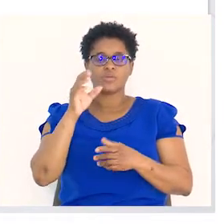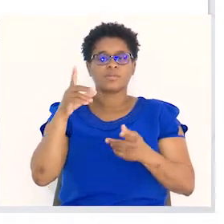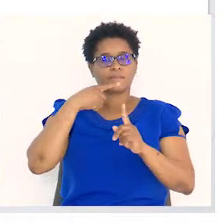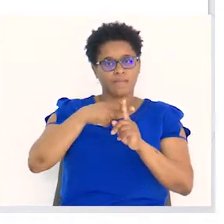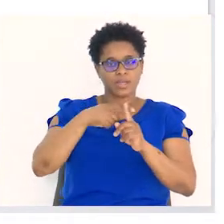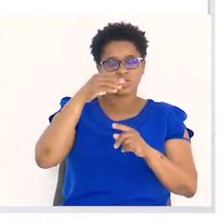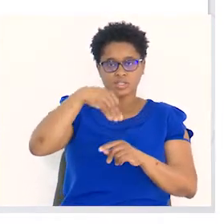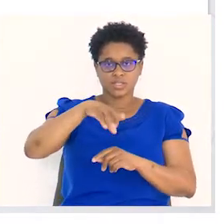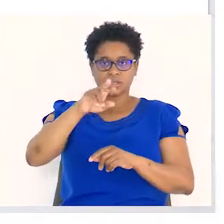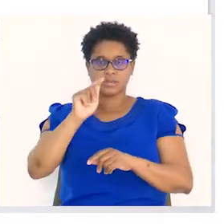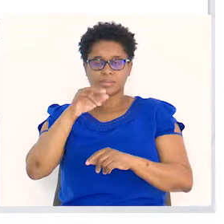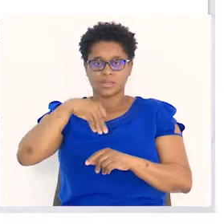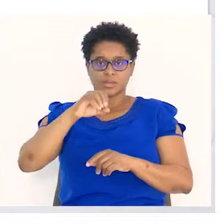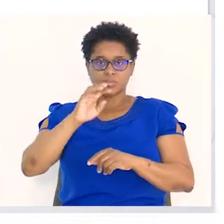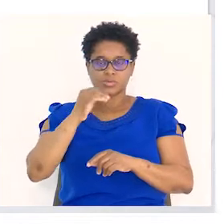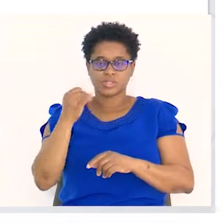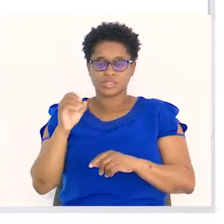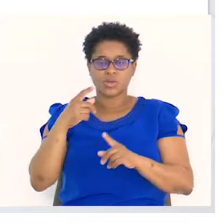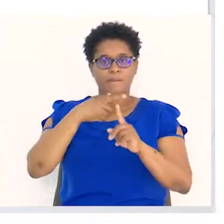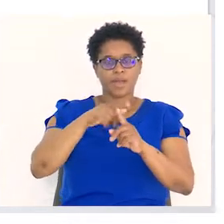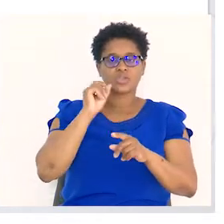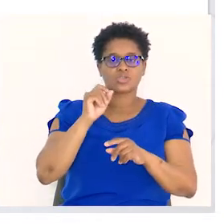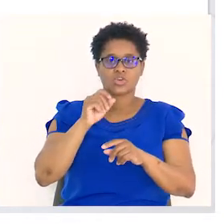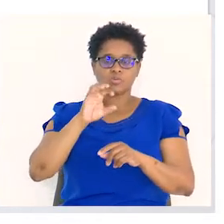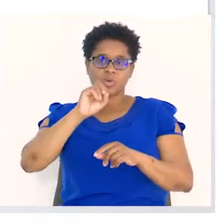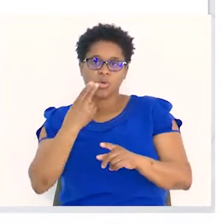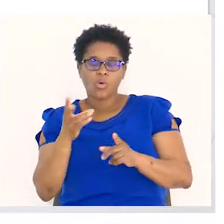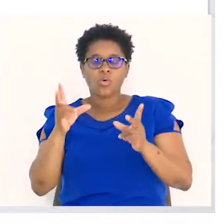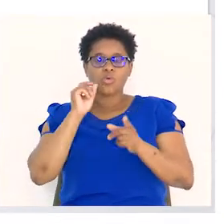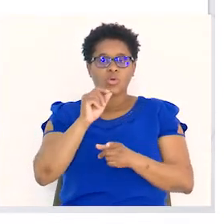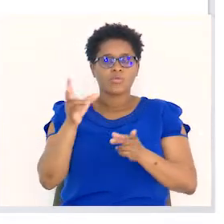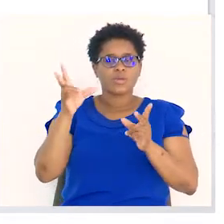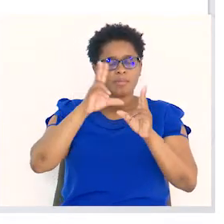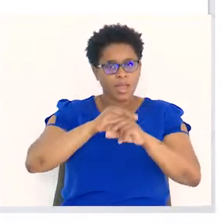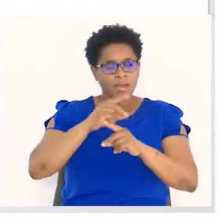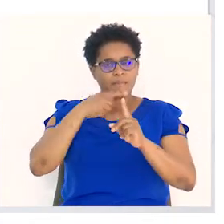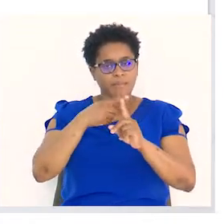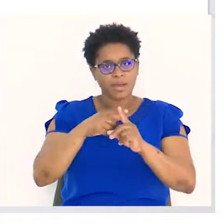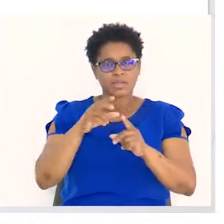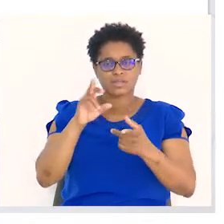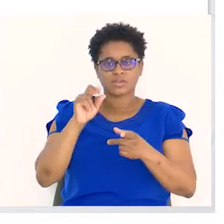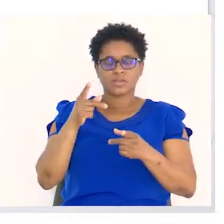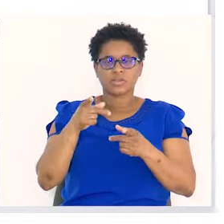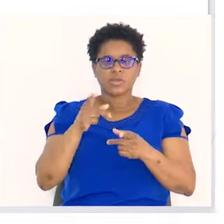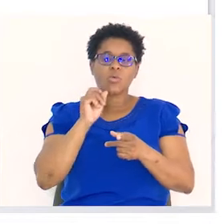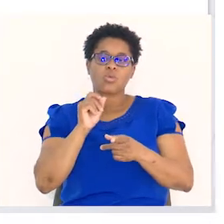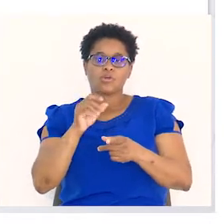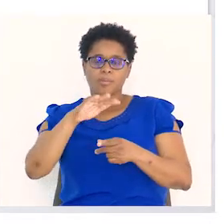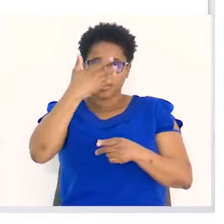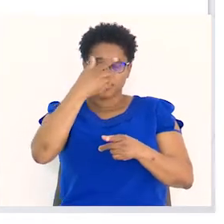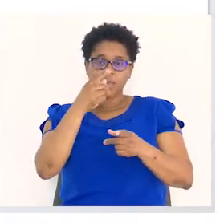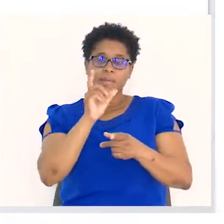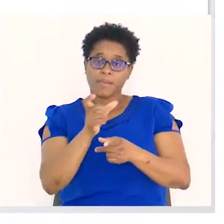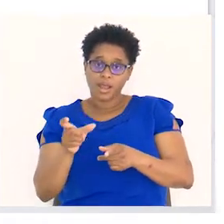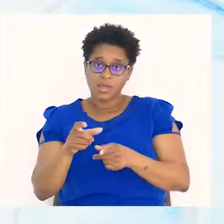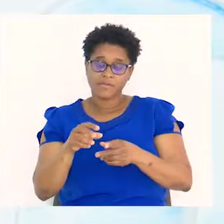preposição mais nome ou nome mais modificador restritivo do nome. Apenas o primeiro elemento flexiona-se